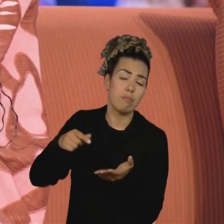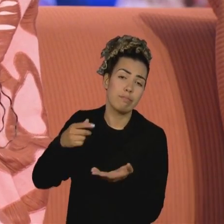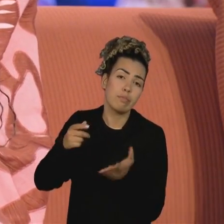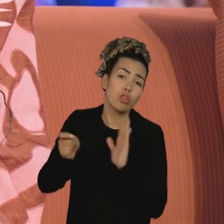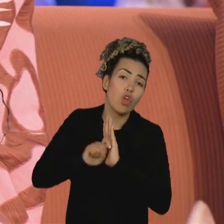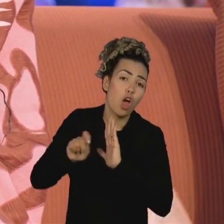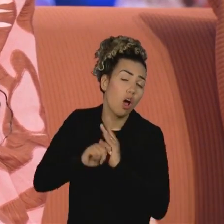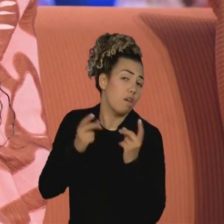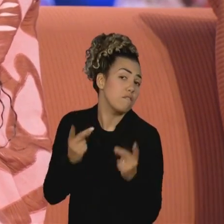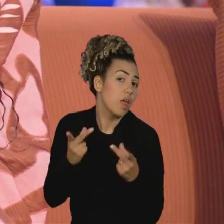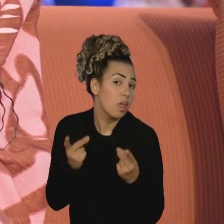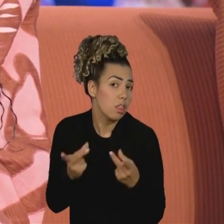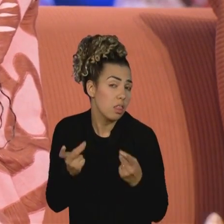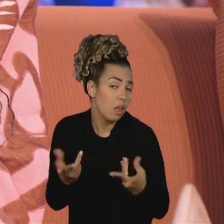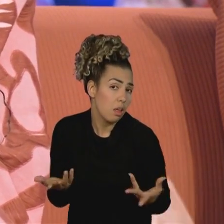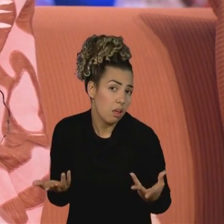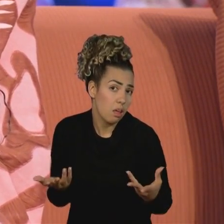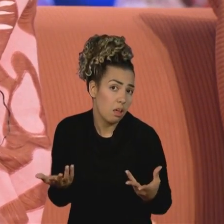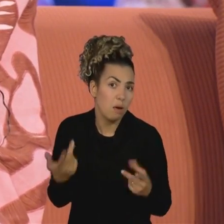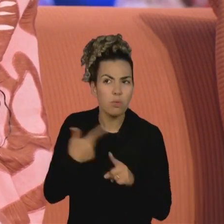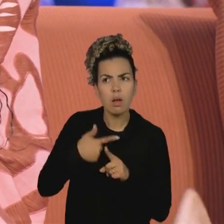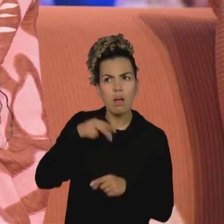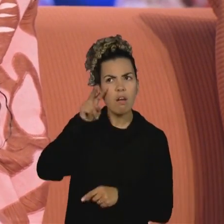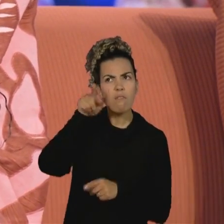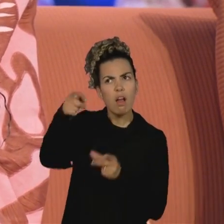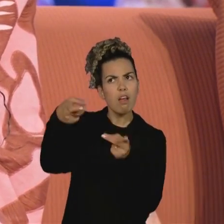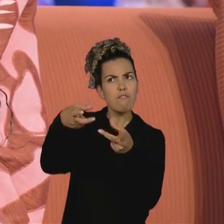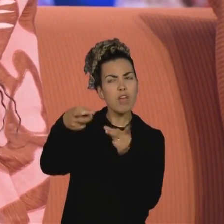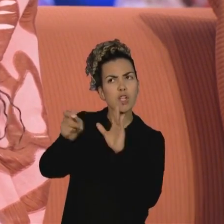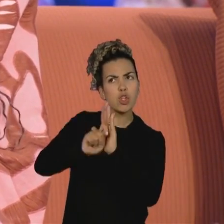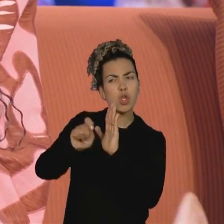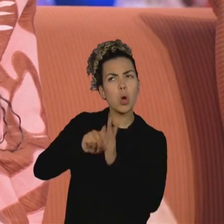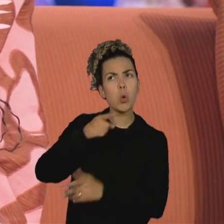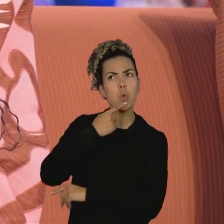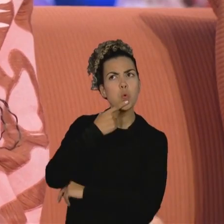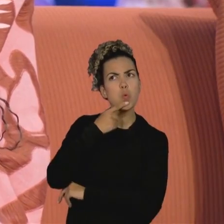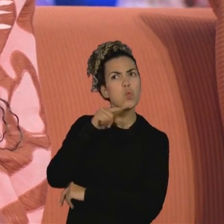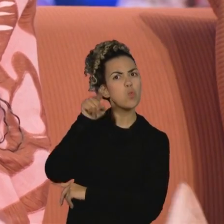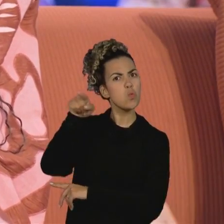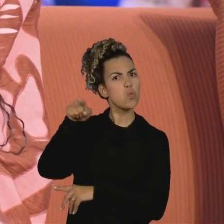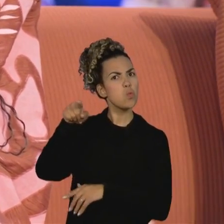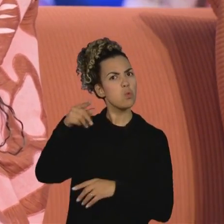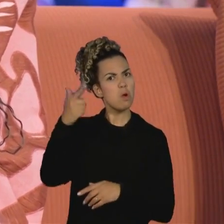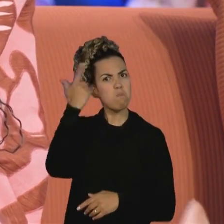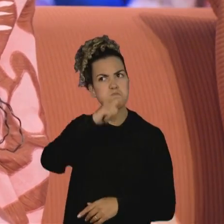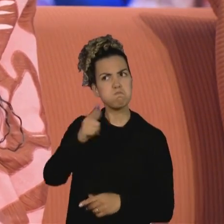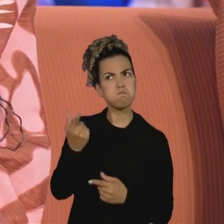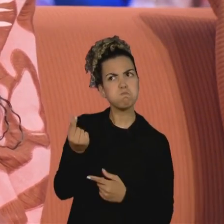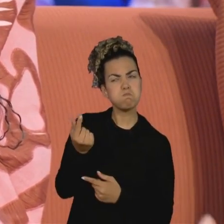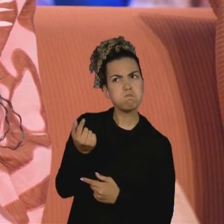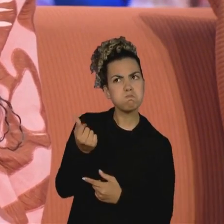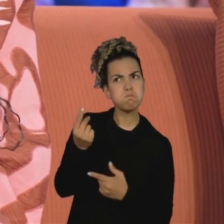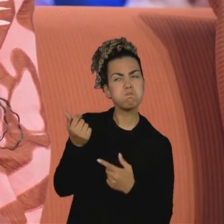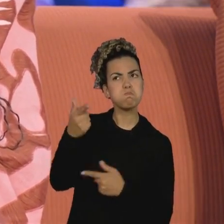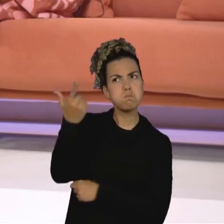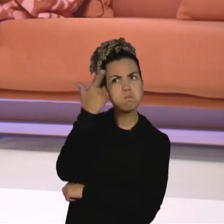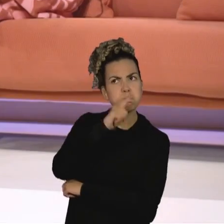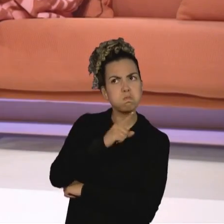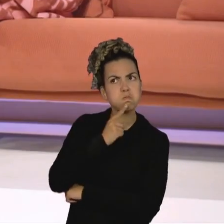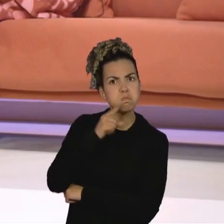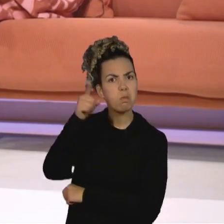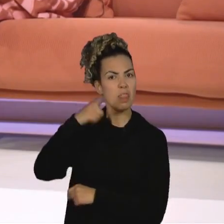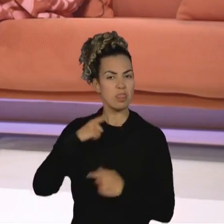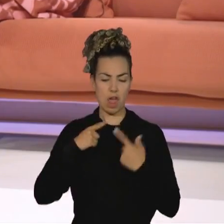Porque o que eles veem? Eles veem eles ostentando, eles veem eles com mulheres, eles veem ganhando dinheiro. Tem corrente, tem moto,